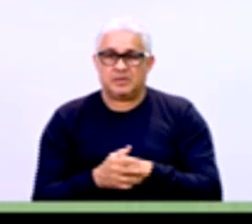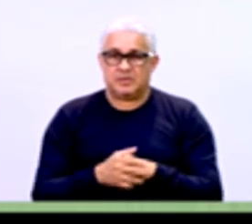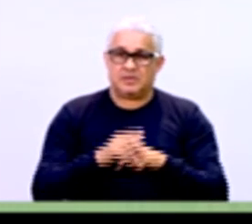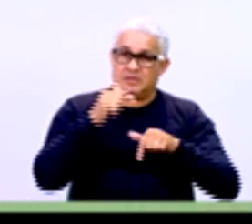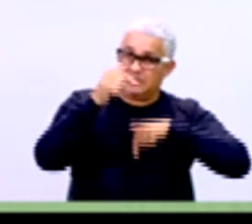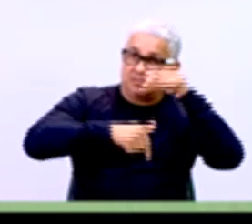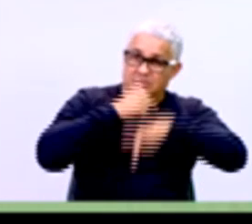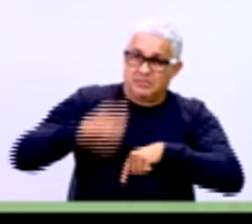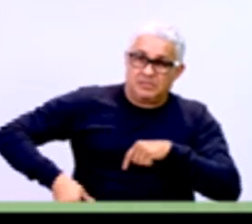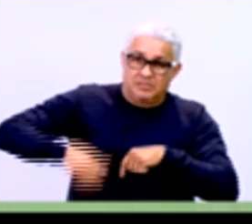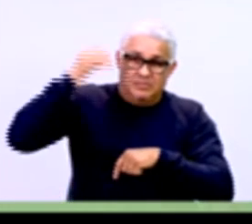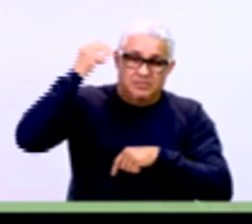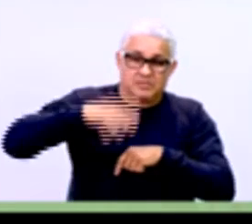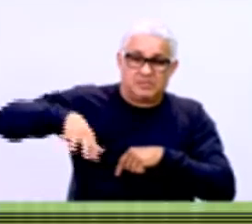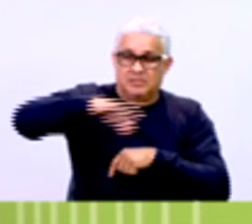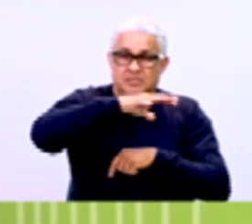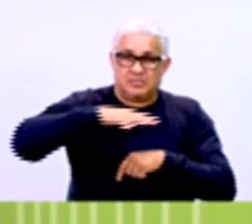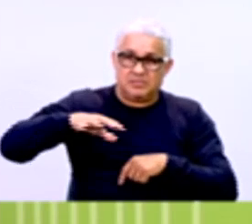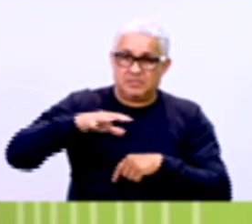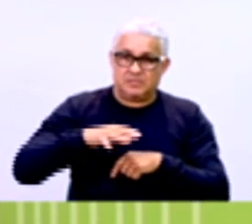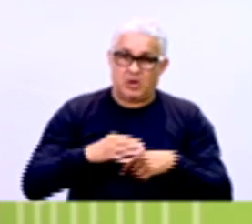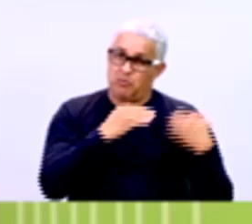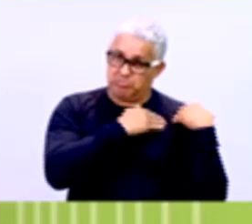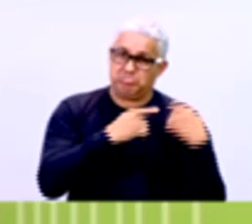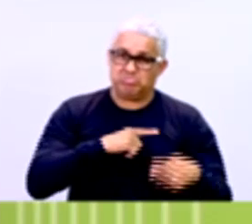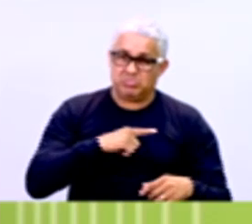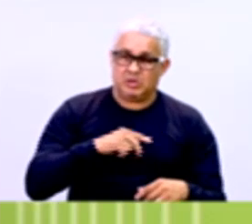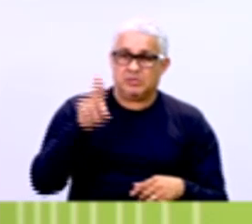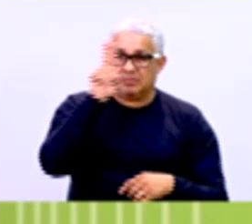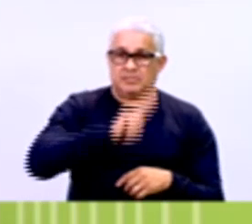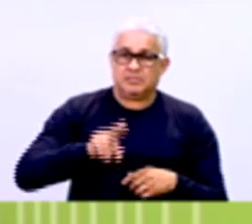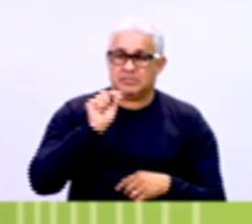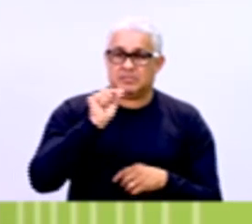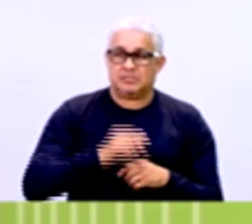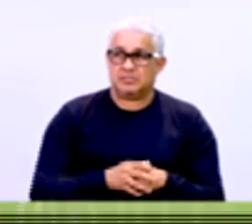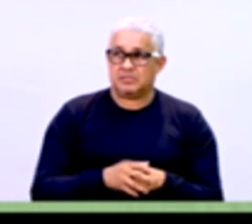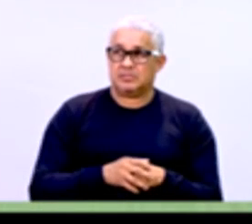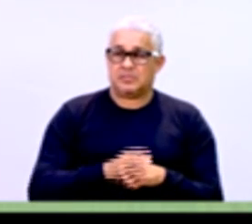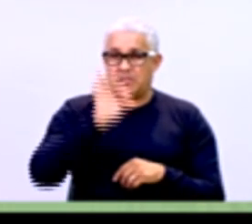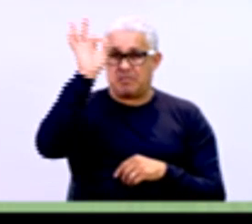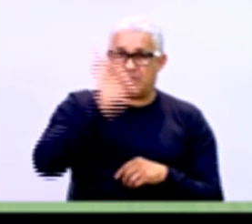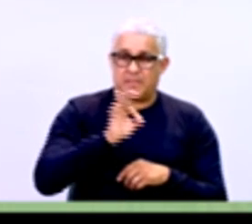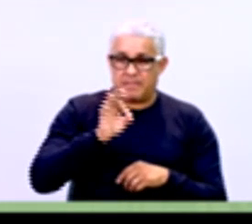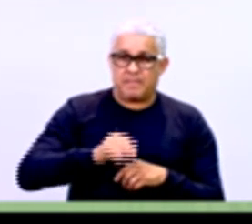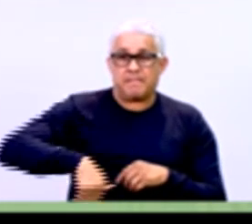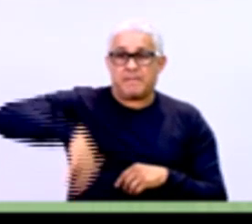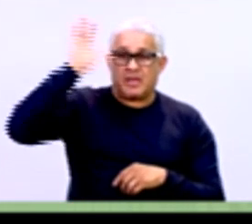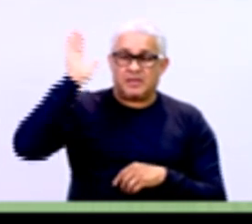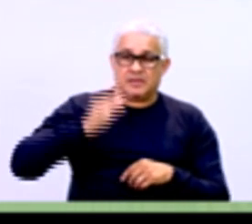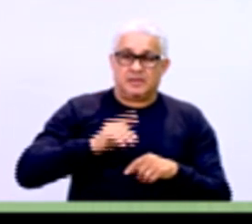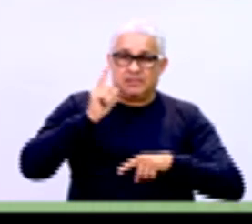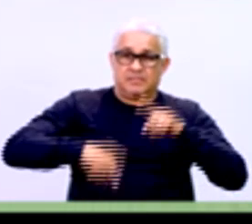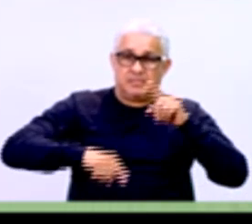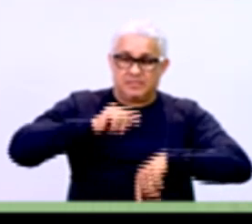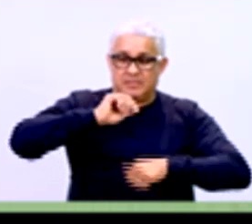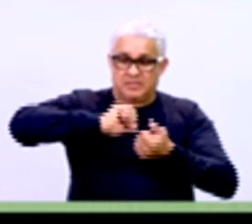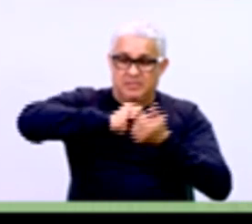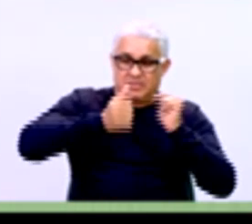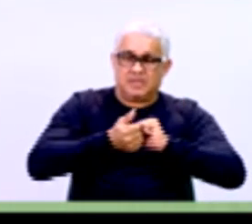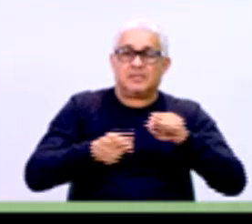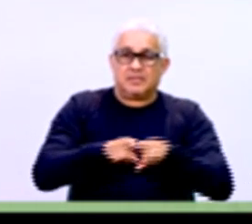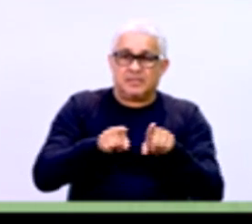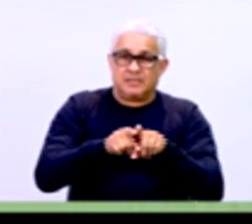com celulares ambientalmente mais responsáveis, que passam a utilizar uma porcentagem maior de material reciclado, embalagem